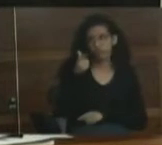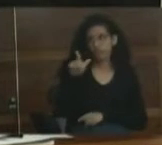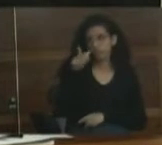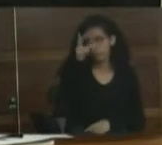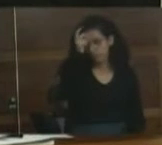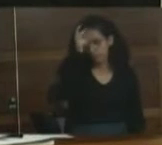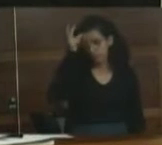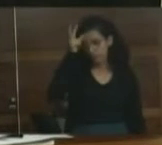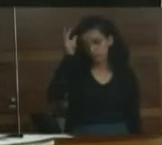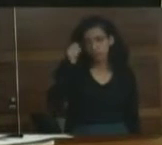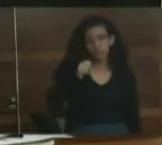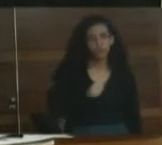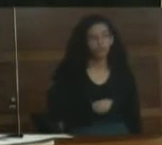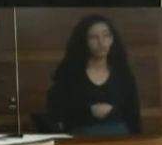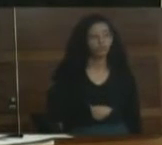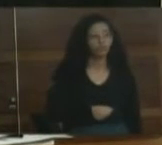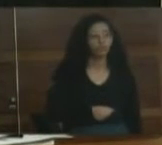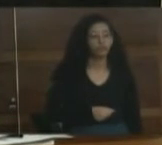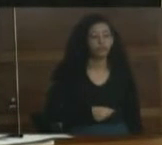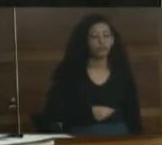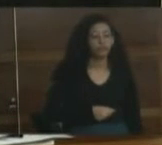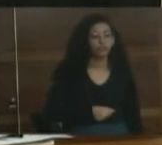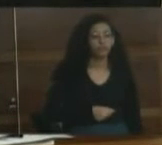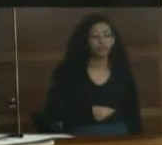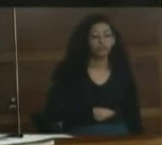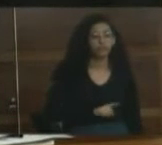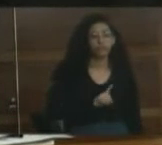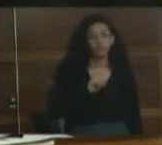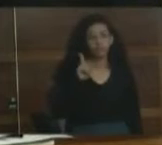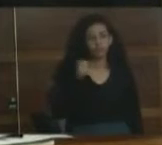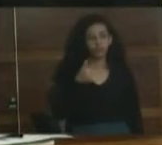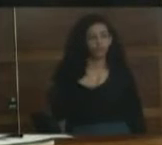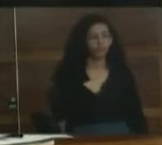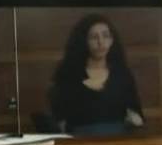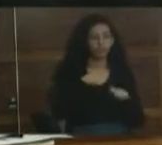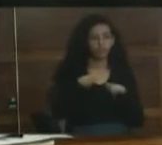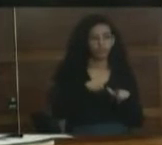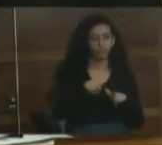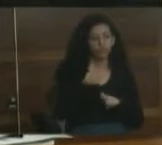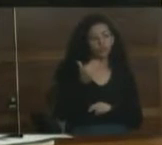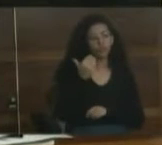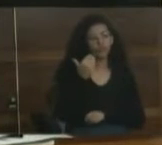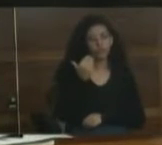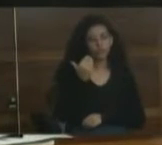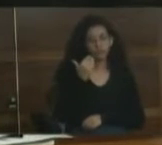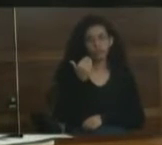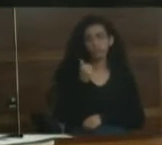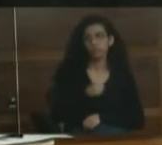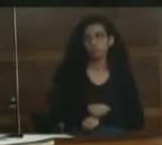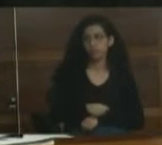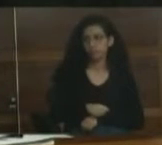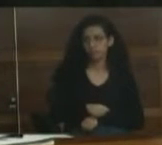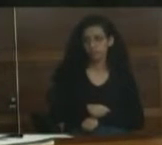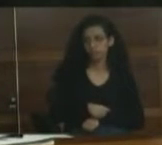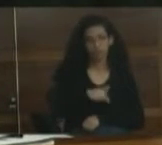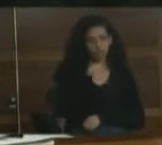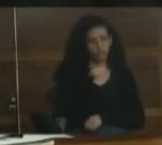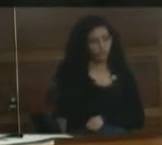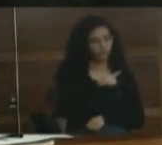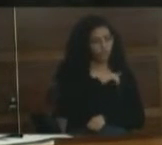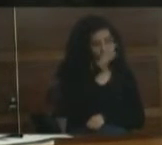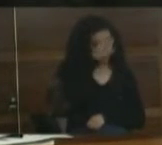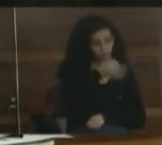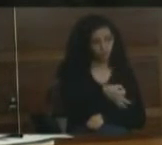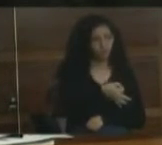tributário concursado de outro município e lá eu atuava diretamente para o banco aqui tem